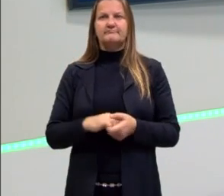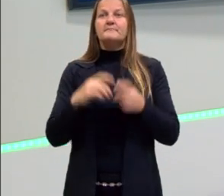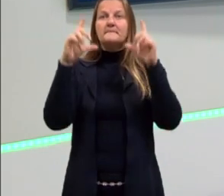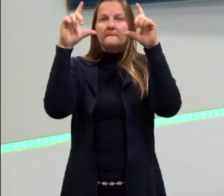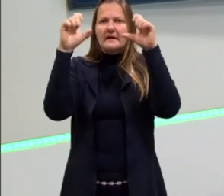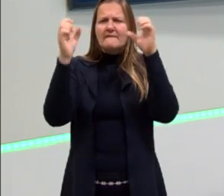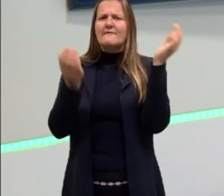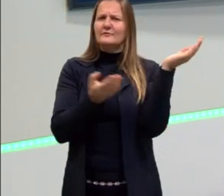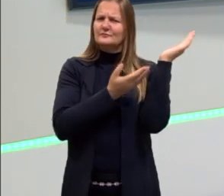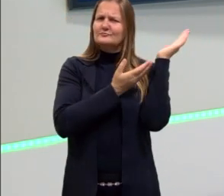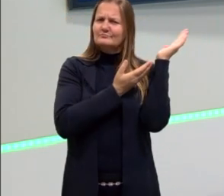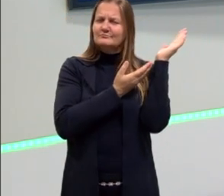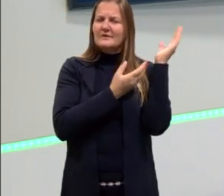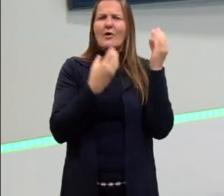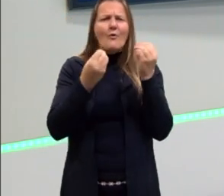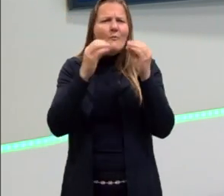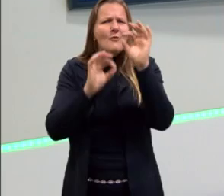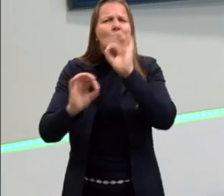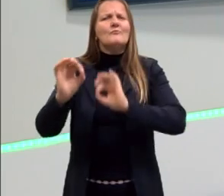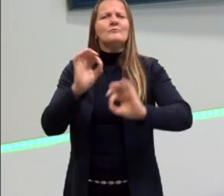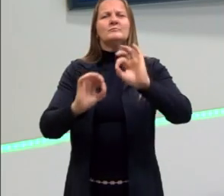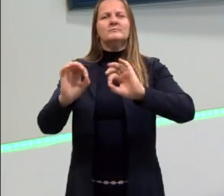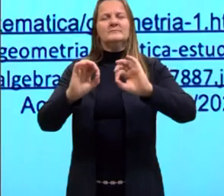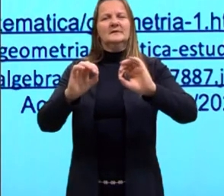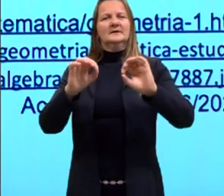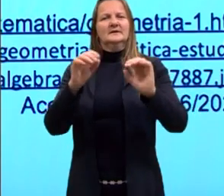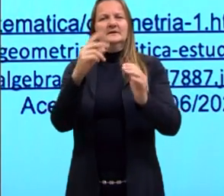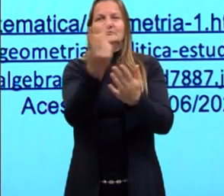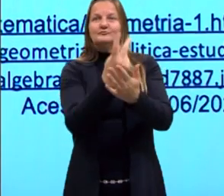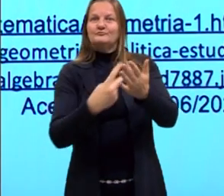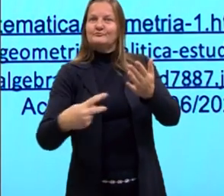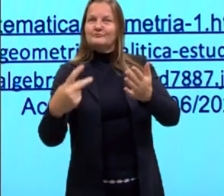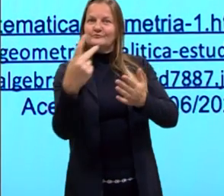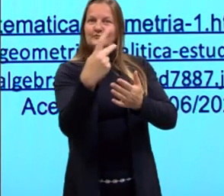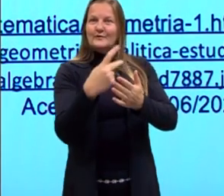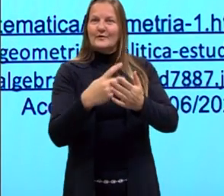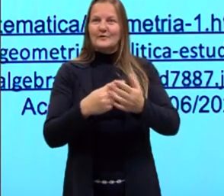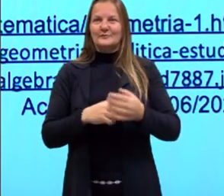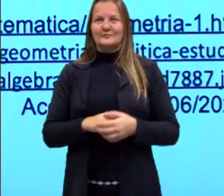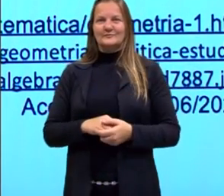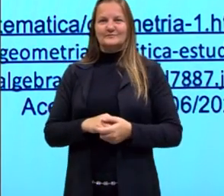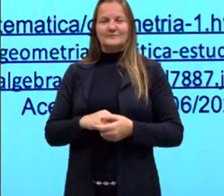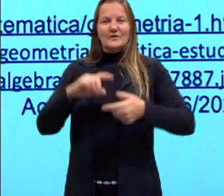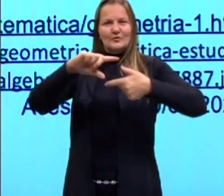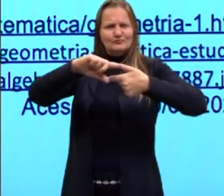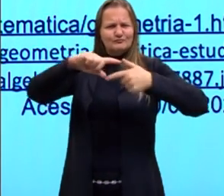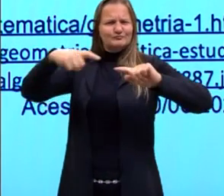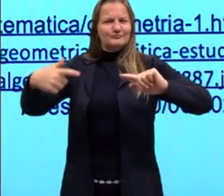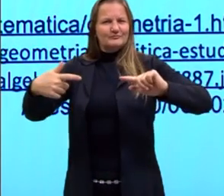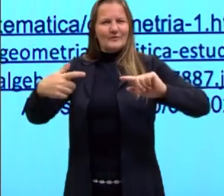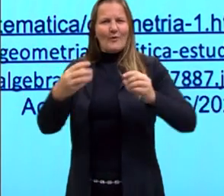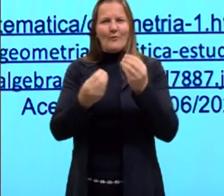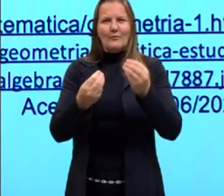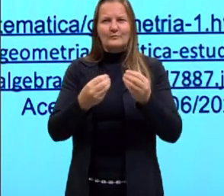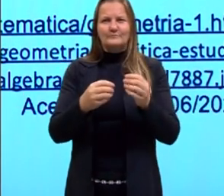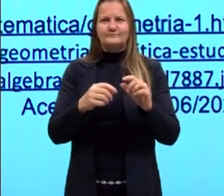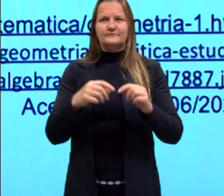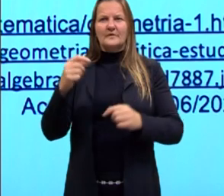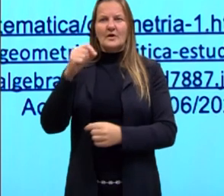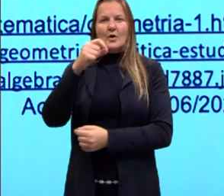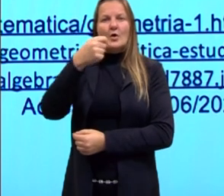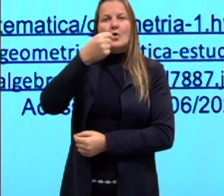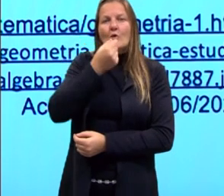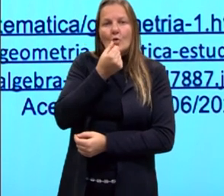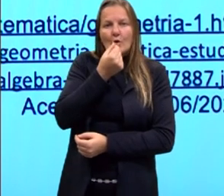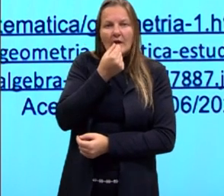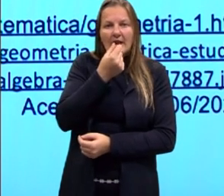um pouco da construção né das formas geométricas aqui nós podemos ver então ali lápis